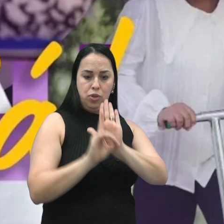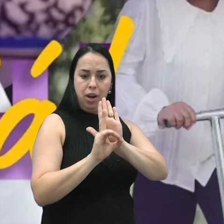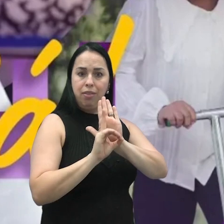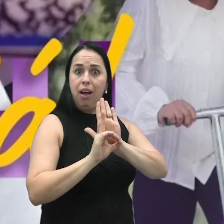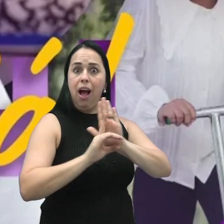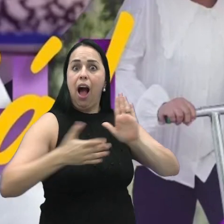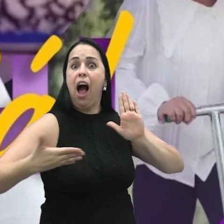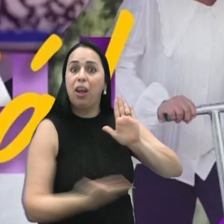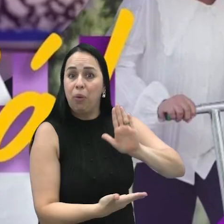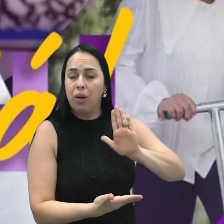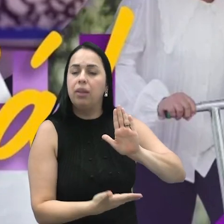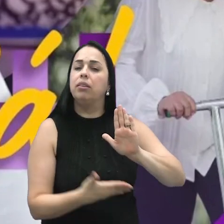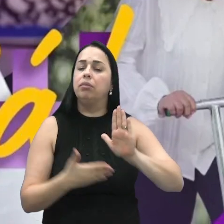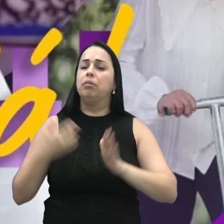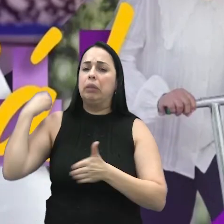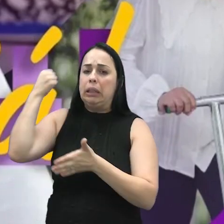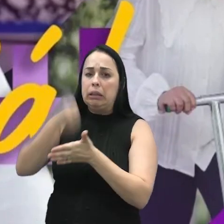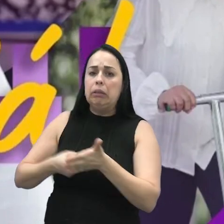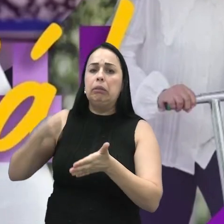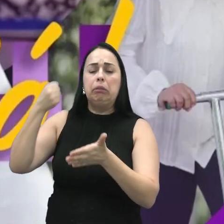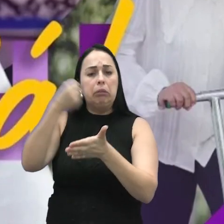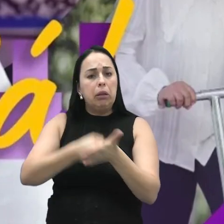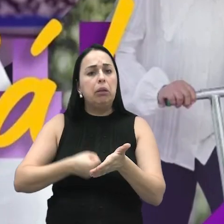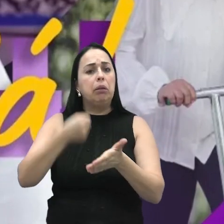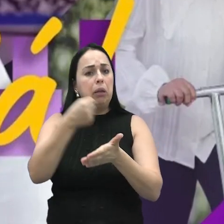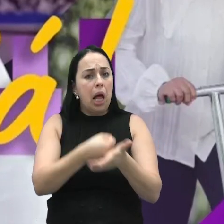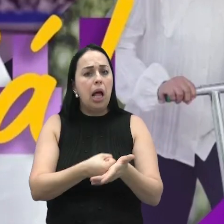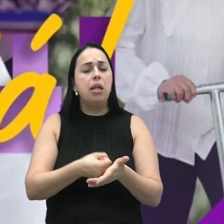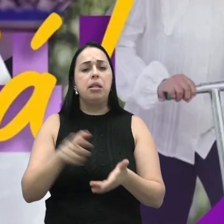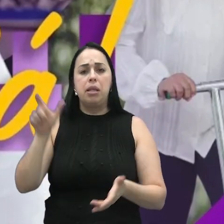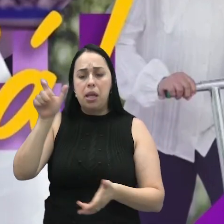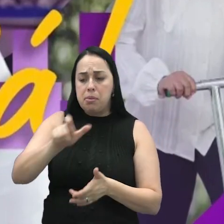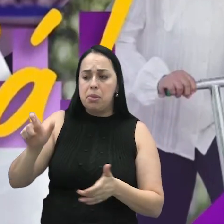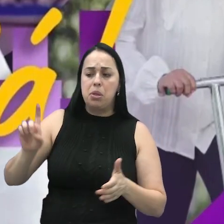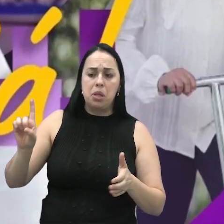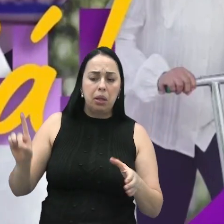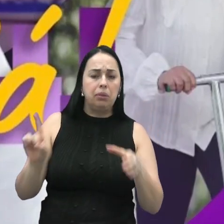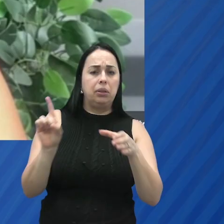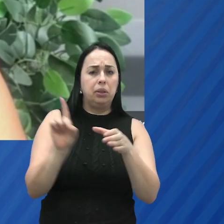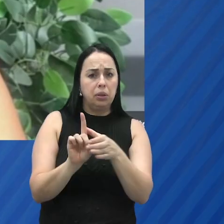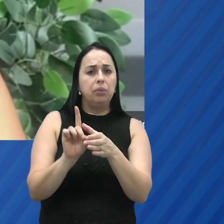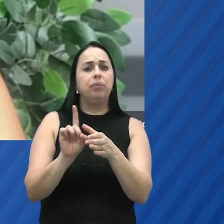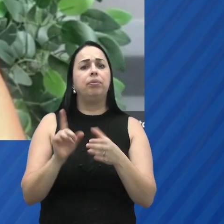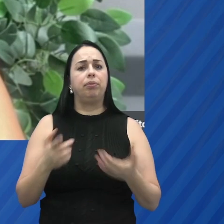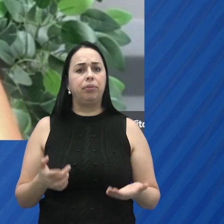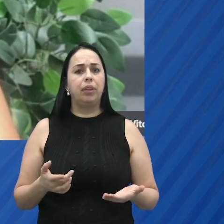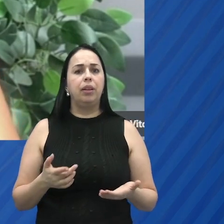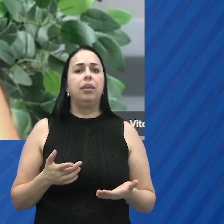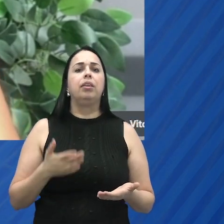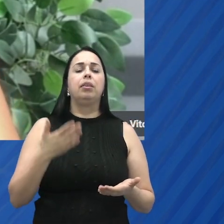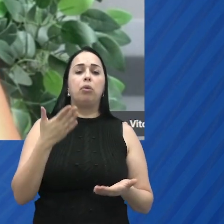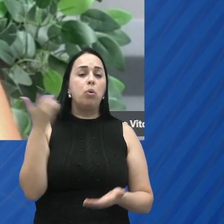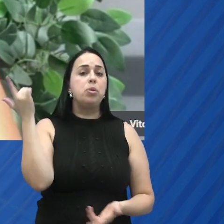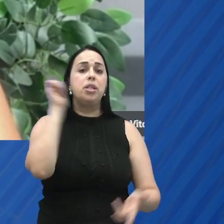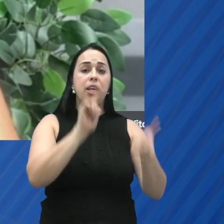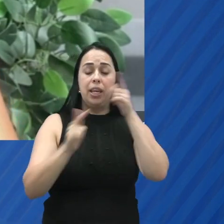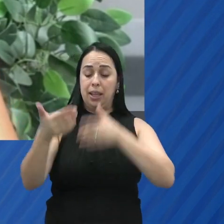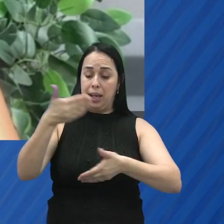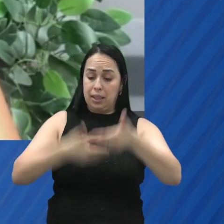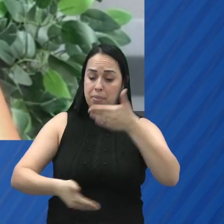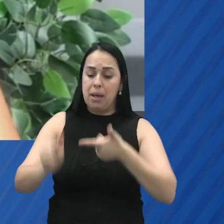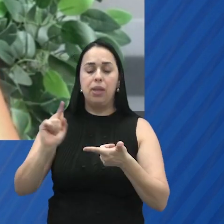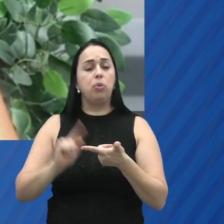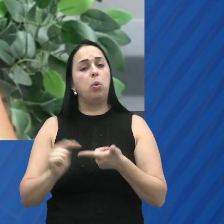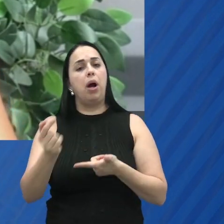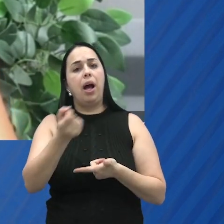é Direitos Já, uma reivindicação de espaço para as pessoas com epilepsia. Esse acesso aos